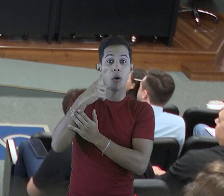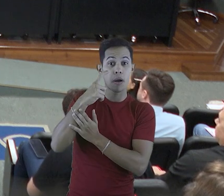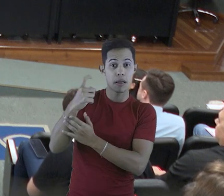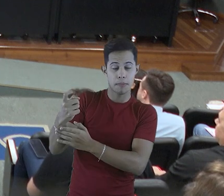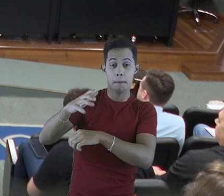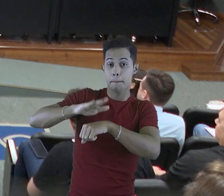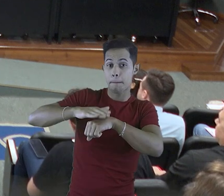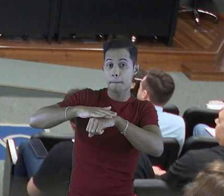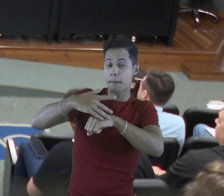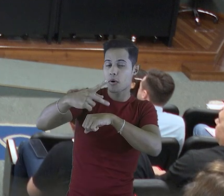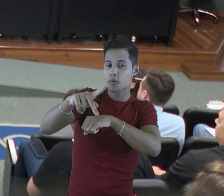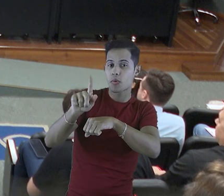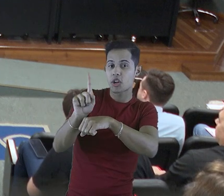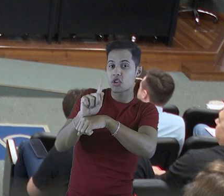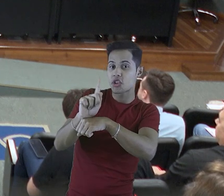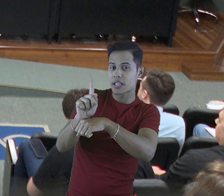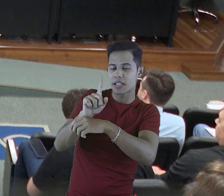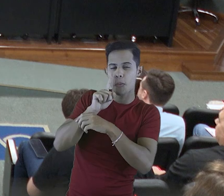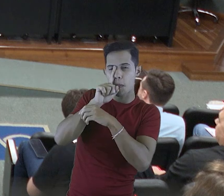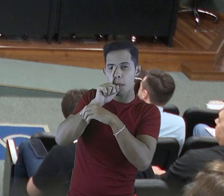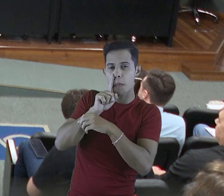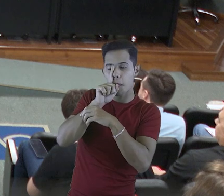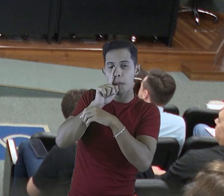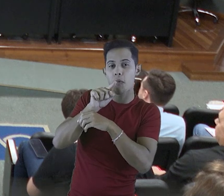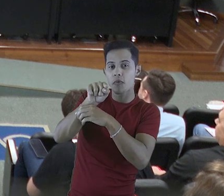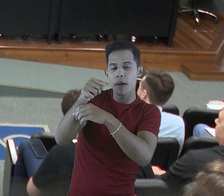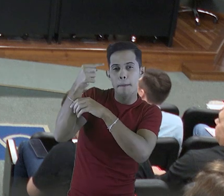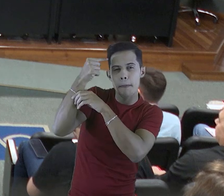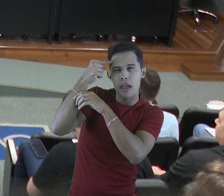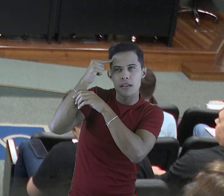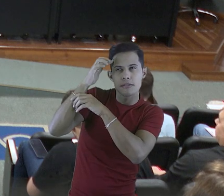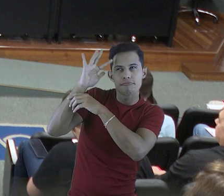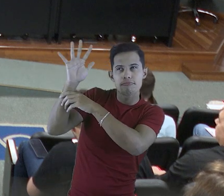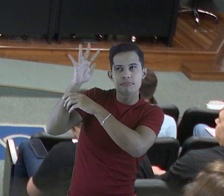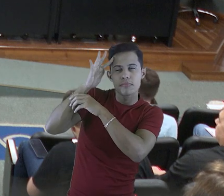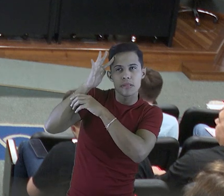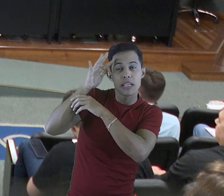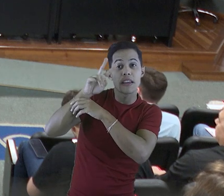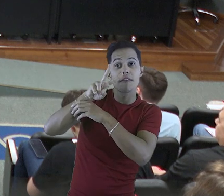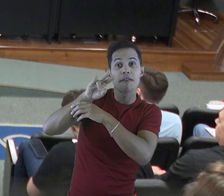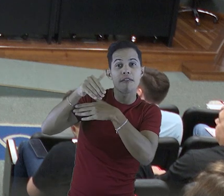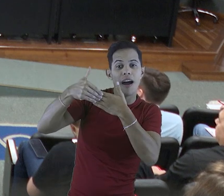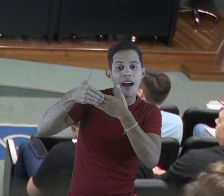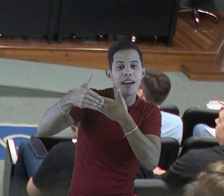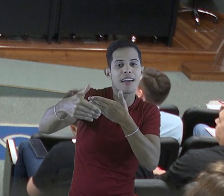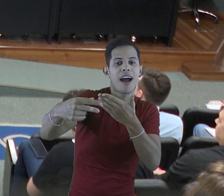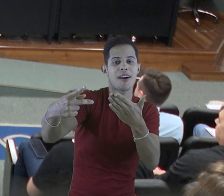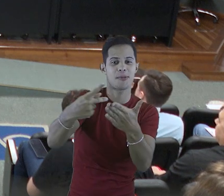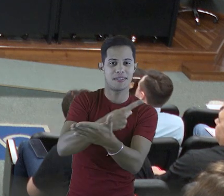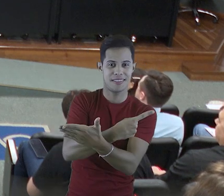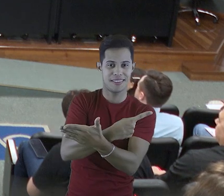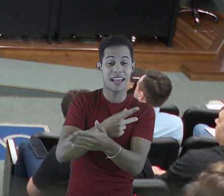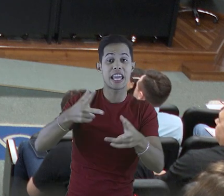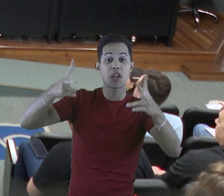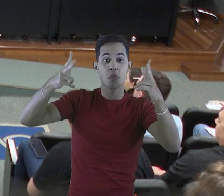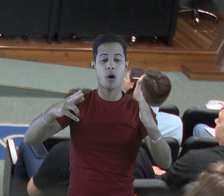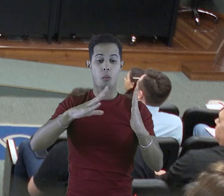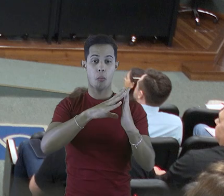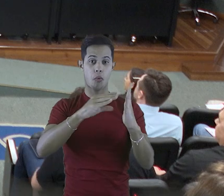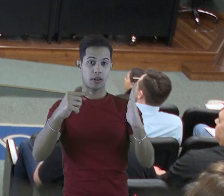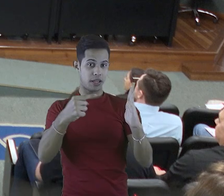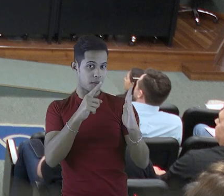Quando a gente faz a nossa gestão de risco, a gente pensa em eventos futuros e incertos. Isso é muito interessante. A matriz de risco